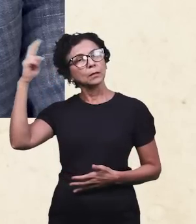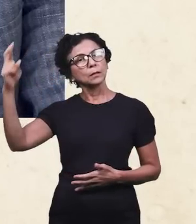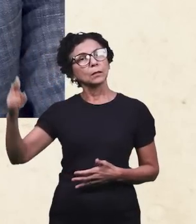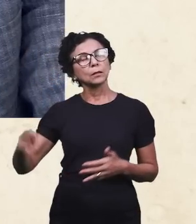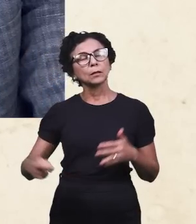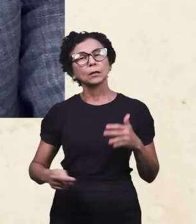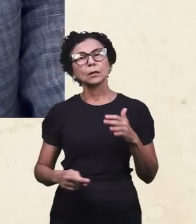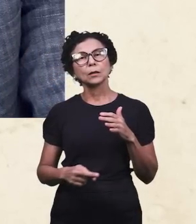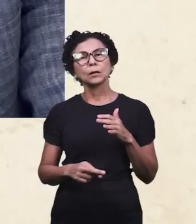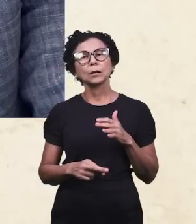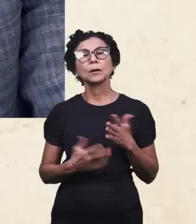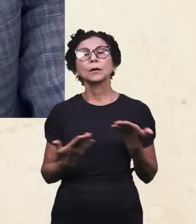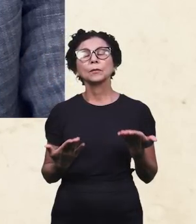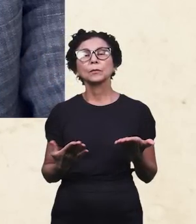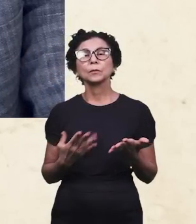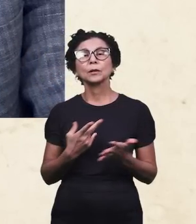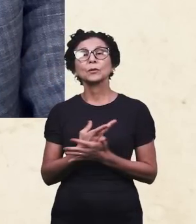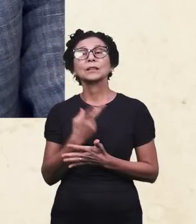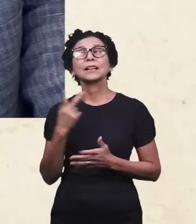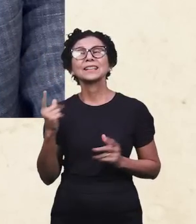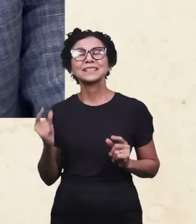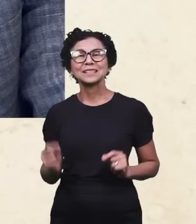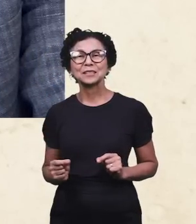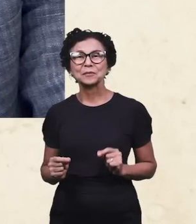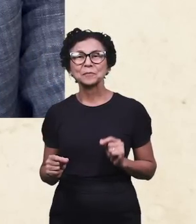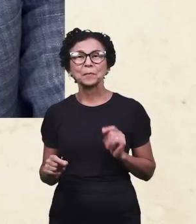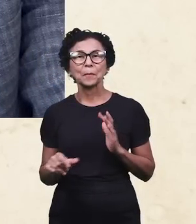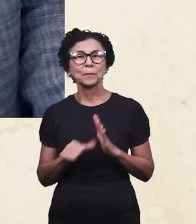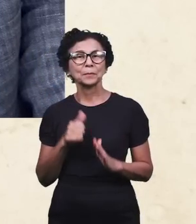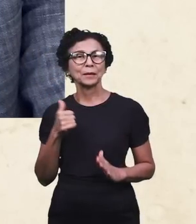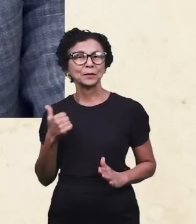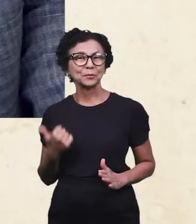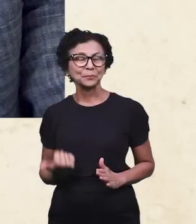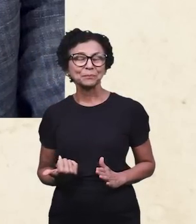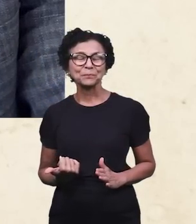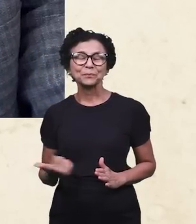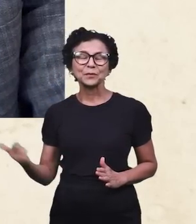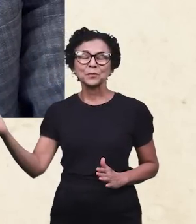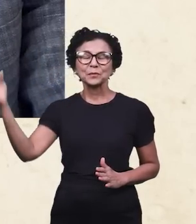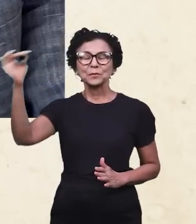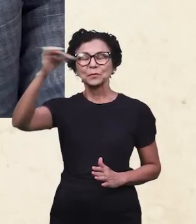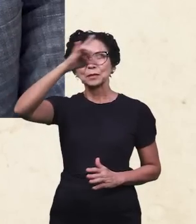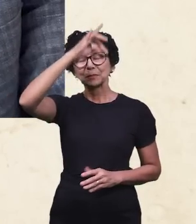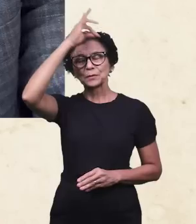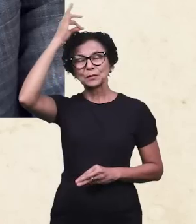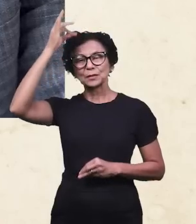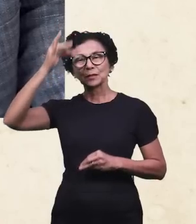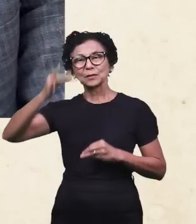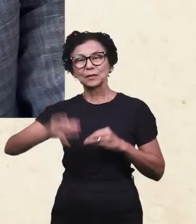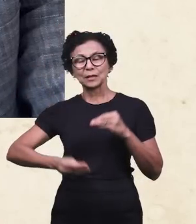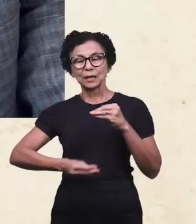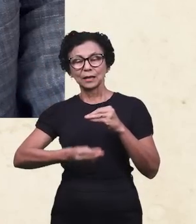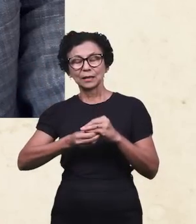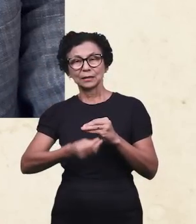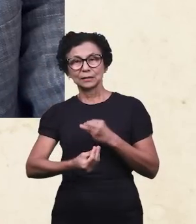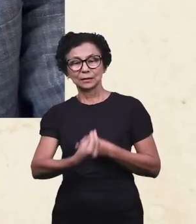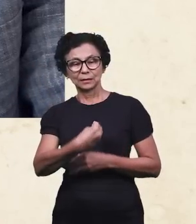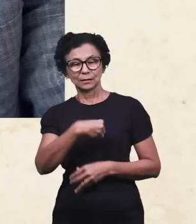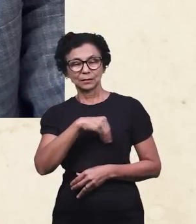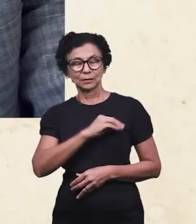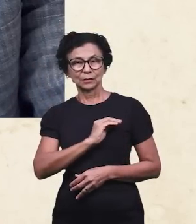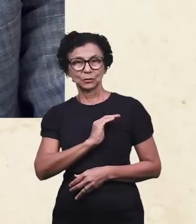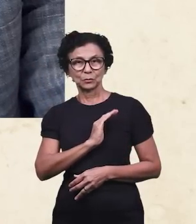coisa que acontece com esse jovem é que o Espírito Santo de Deus acrescenta dentro do seu coração